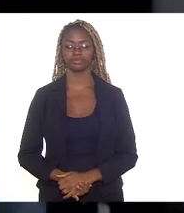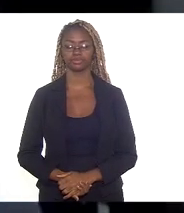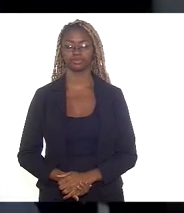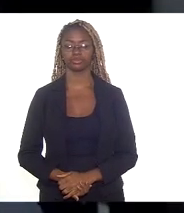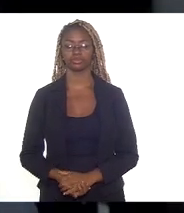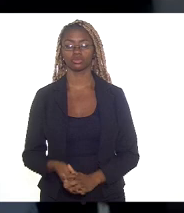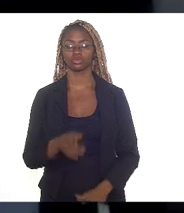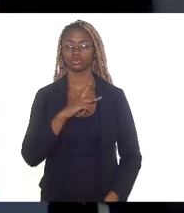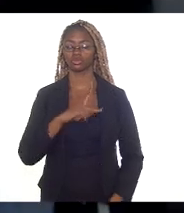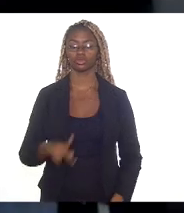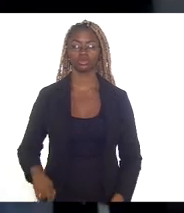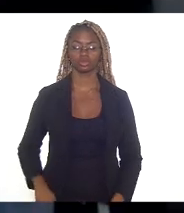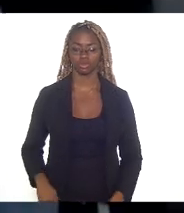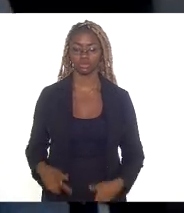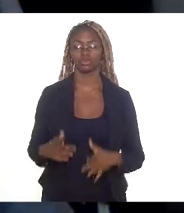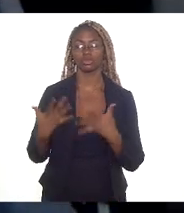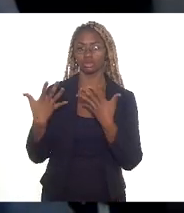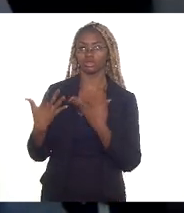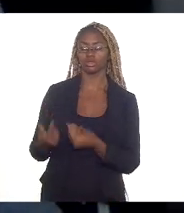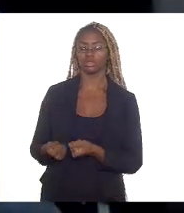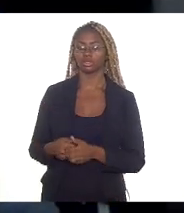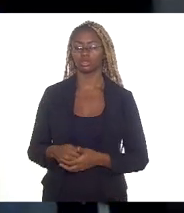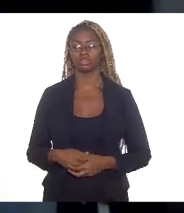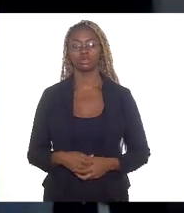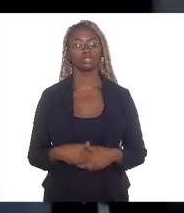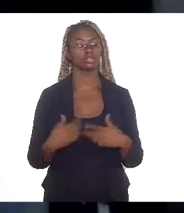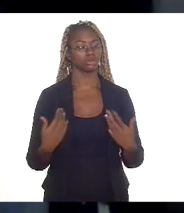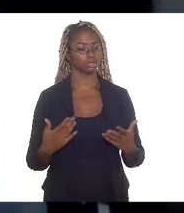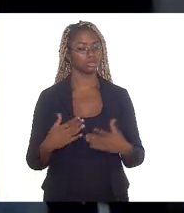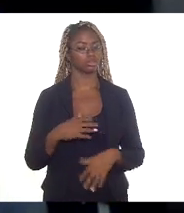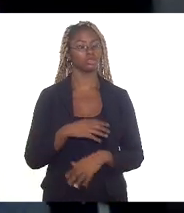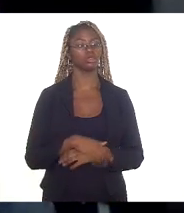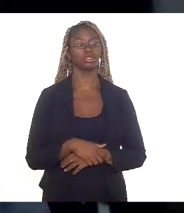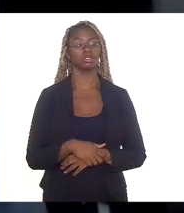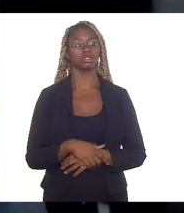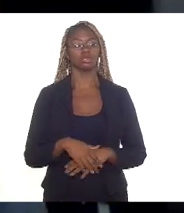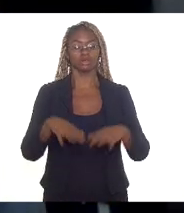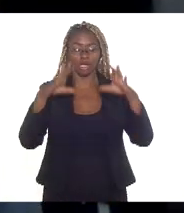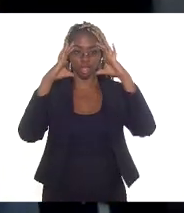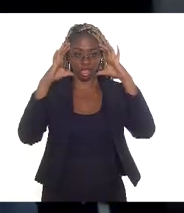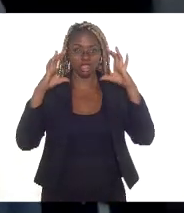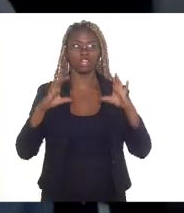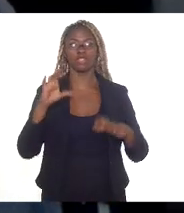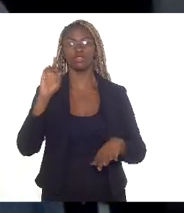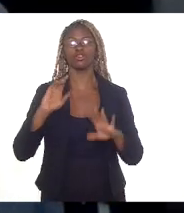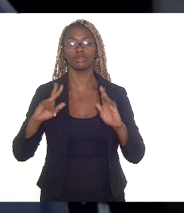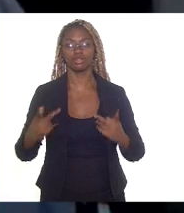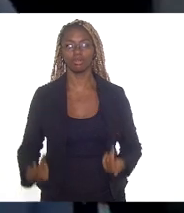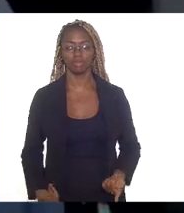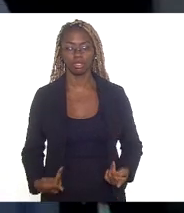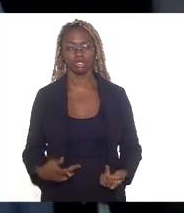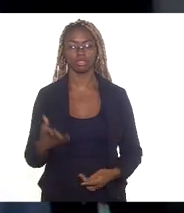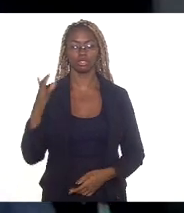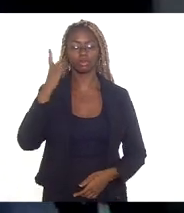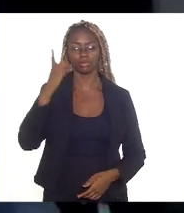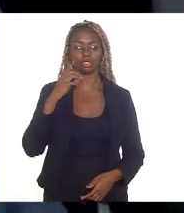Presidência, defere o pedido de Vossa Excelência. Pela Comissão de Defesa dos Direitos Humanos e Cidadania, deputada Dani